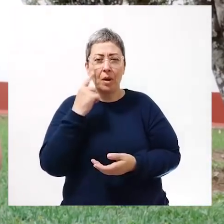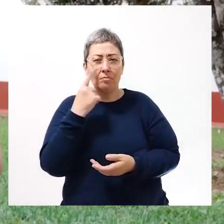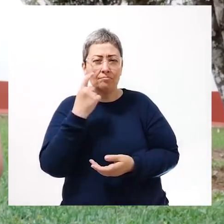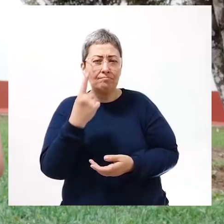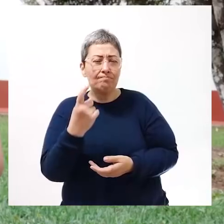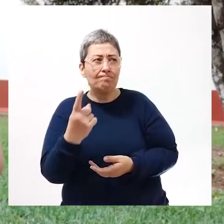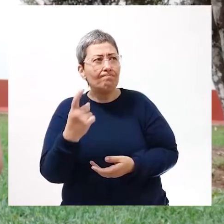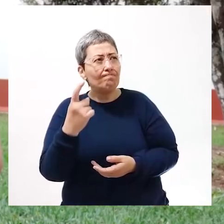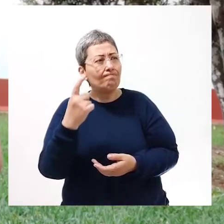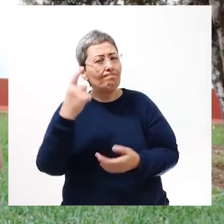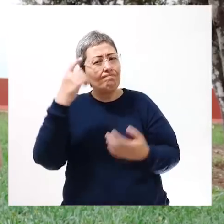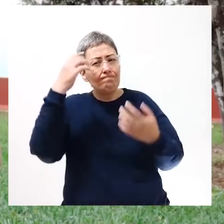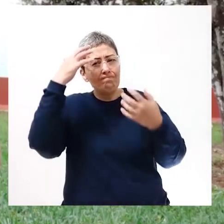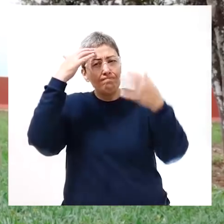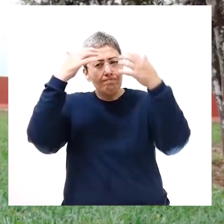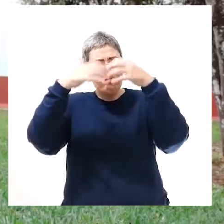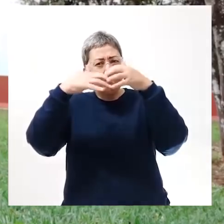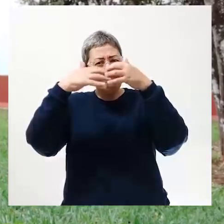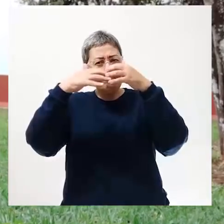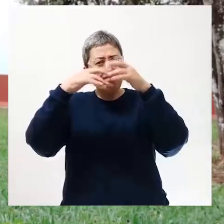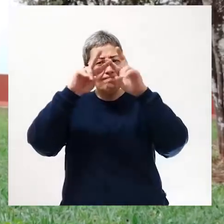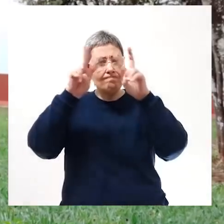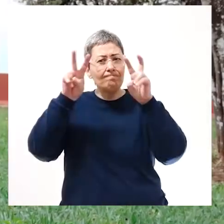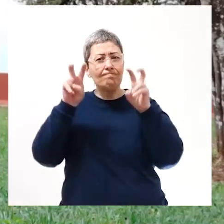Não é interessante pensarmos sobre isso?